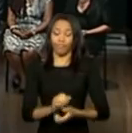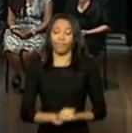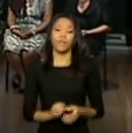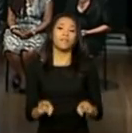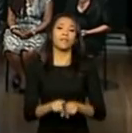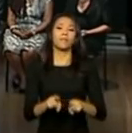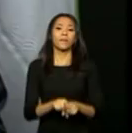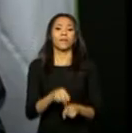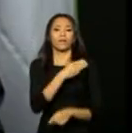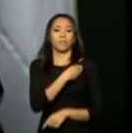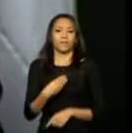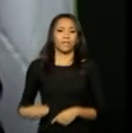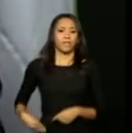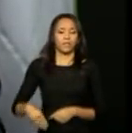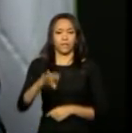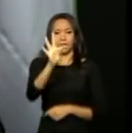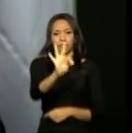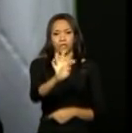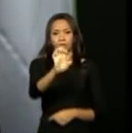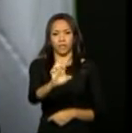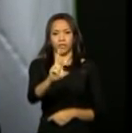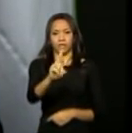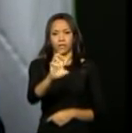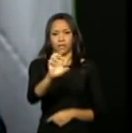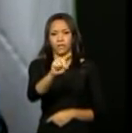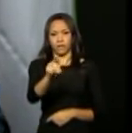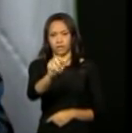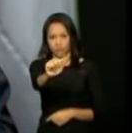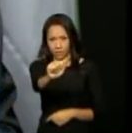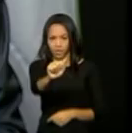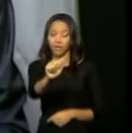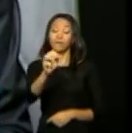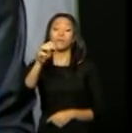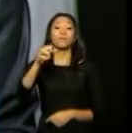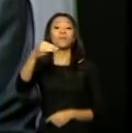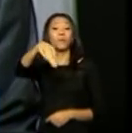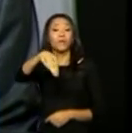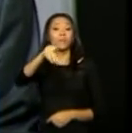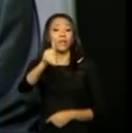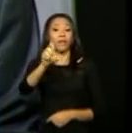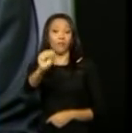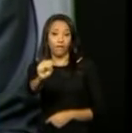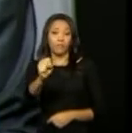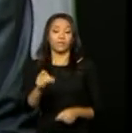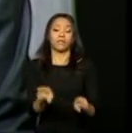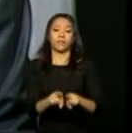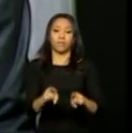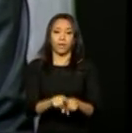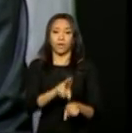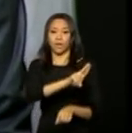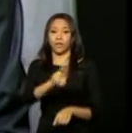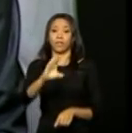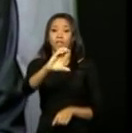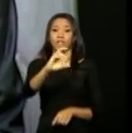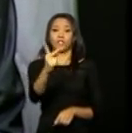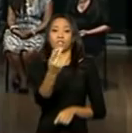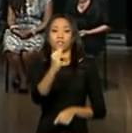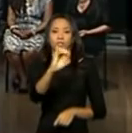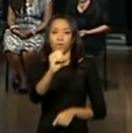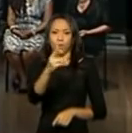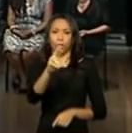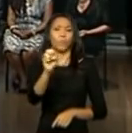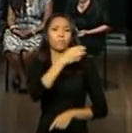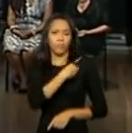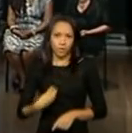Tereza Campelo, ministra do Desenvolvimento Social e Combate à Fome também. Arthur Chioro, ministro da